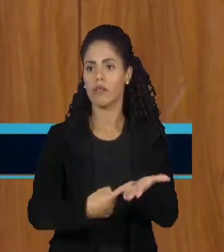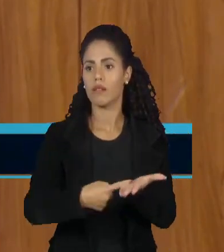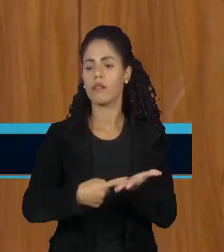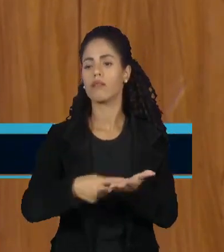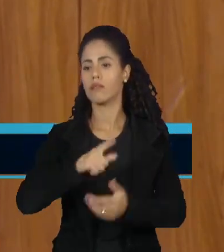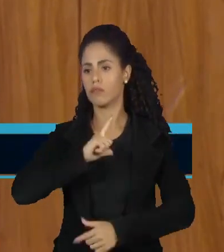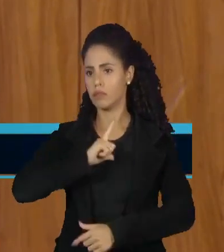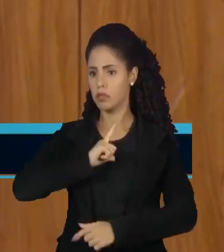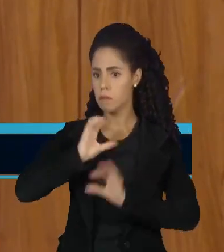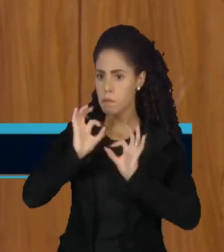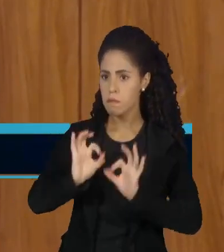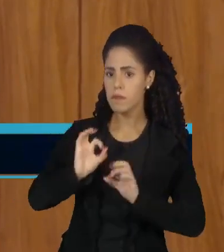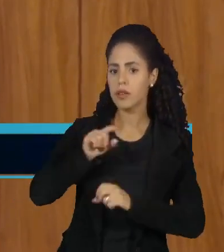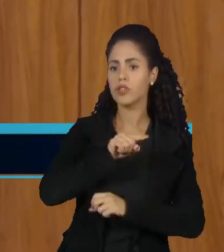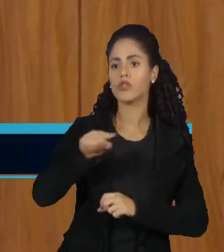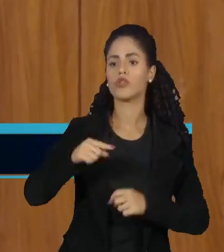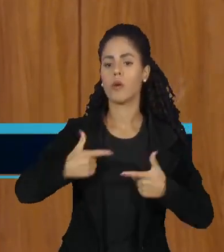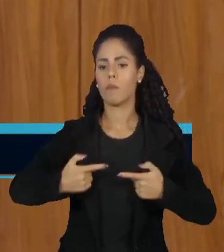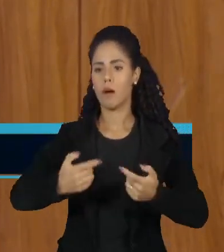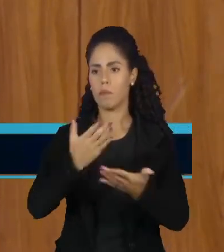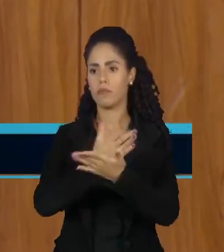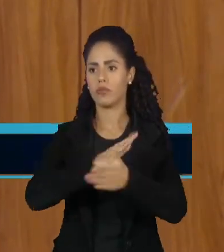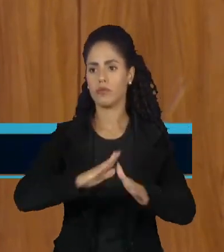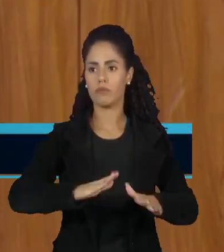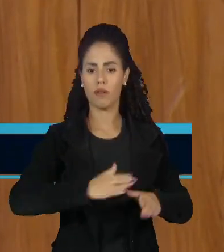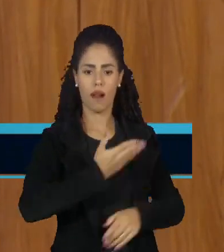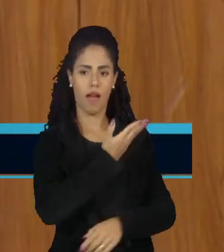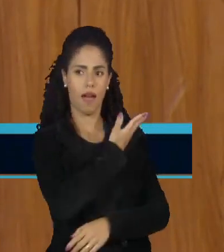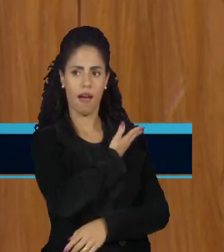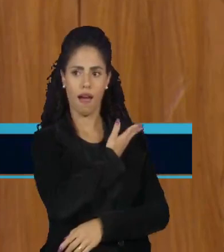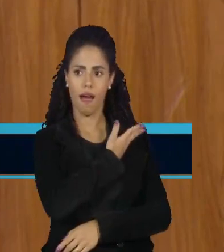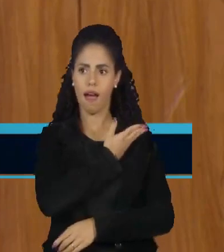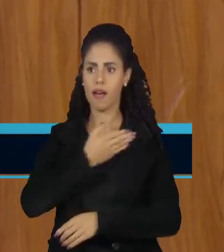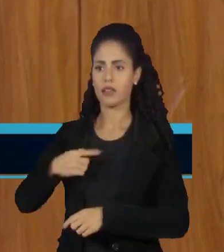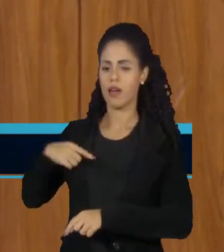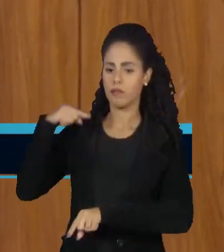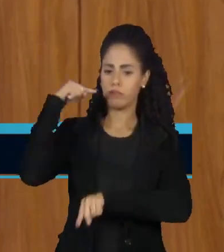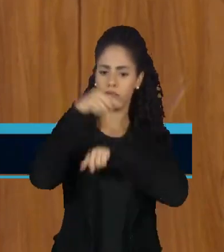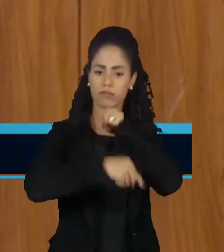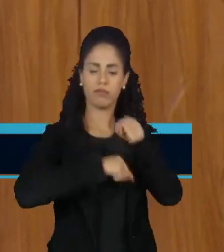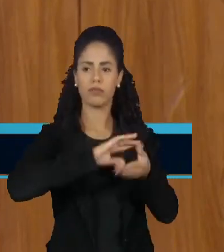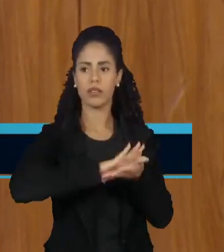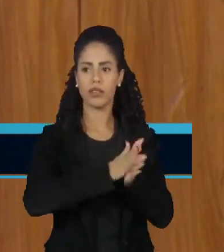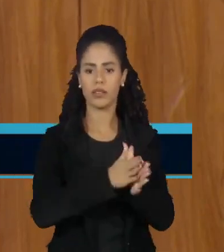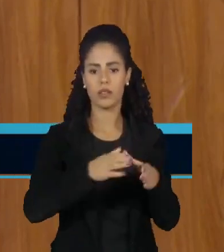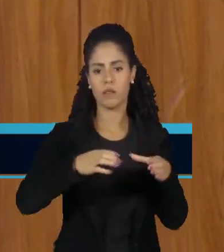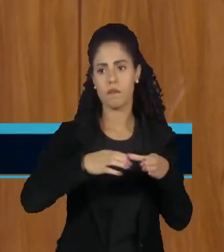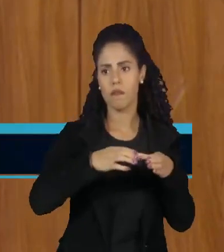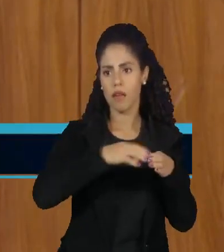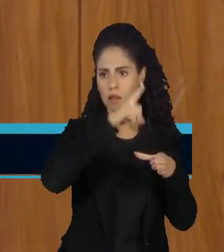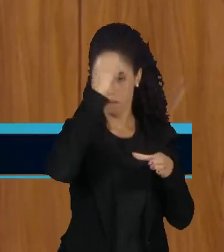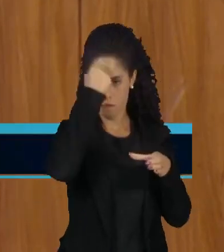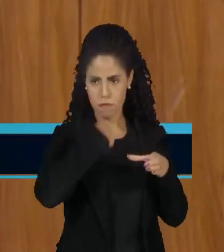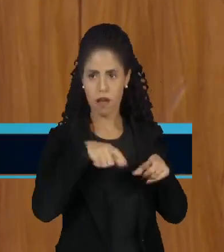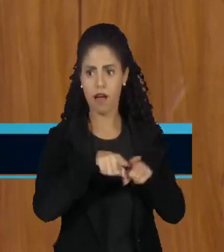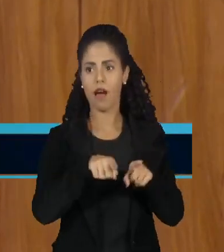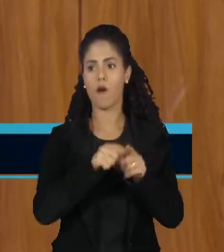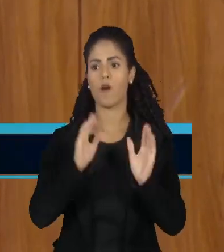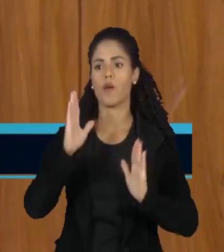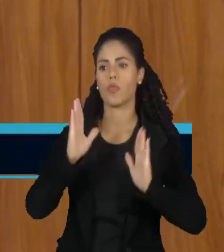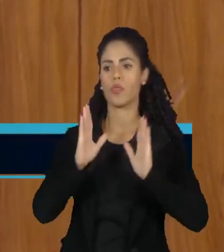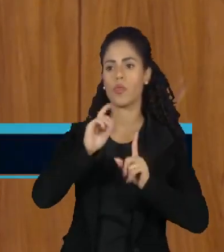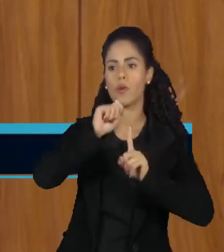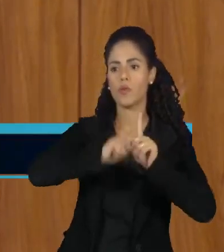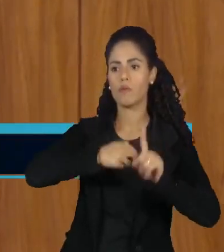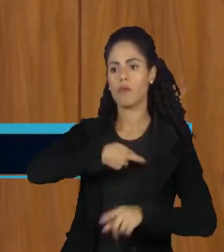recente determinação de cessar fogo em Gaza durante o mês do Ramadã corrói, mais uma vez,